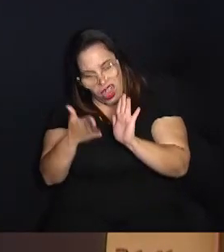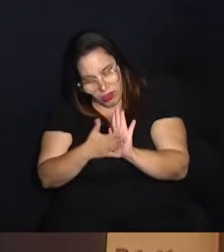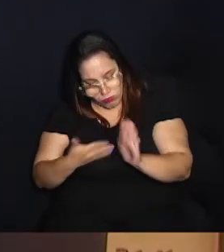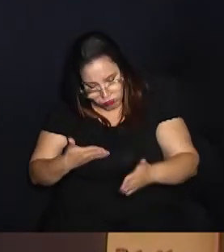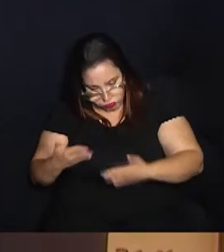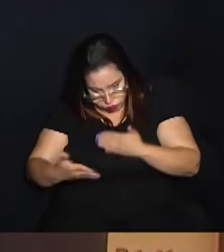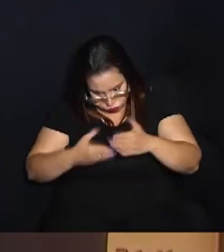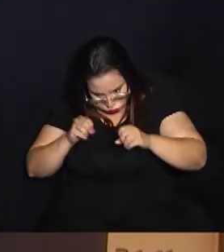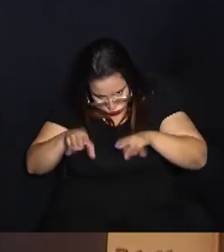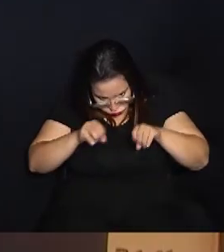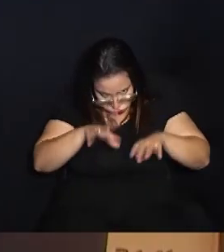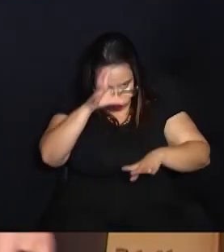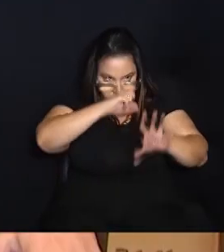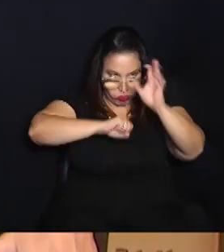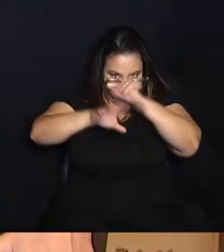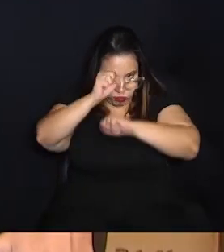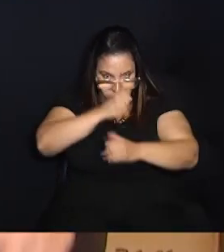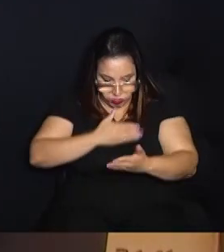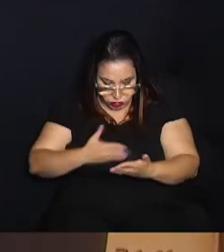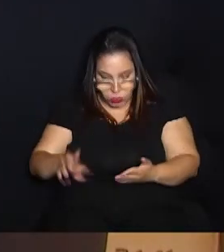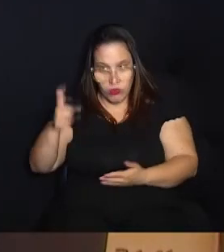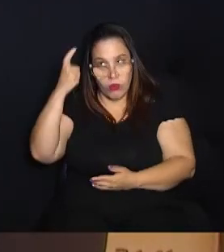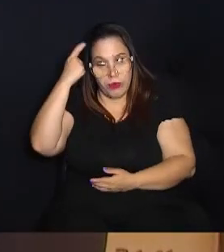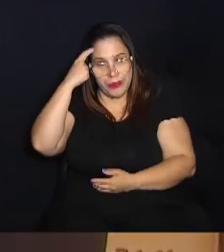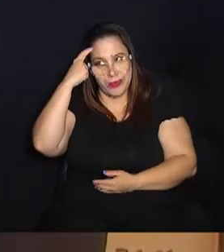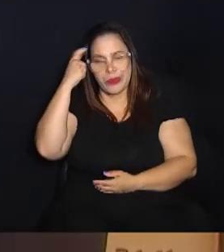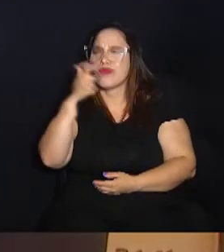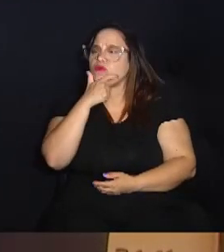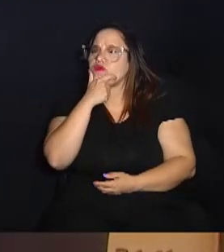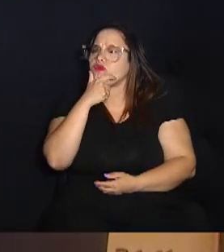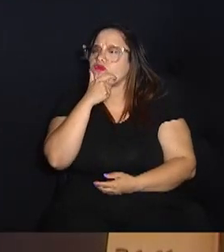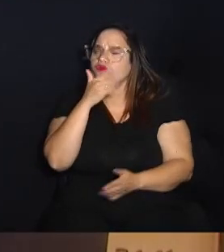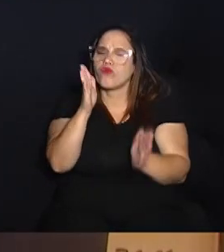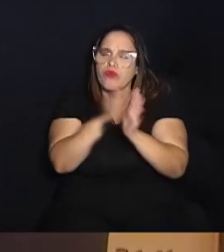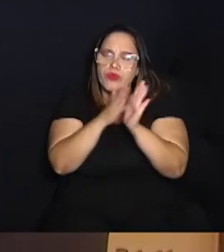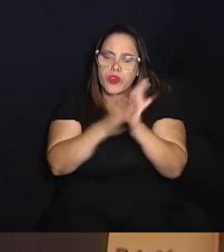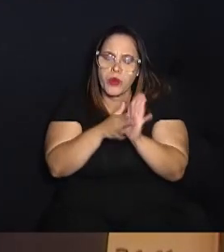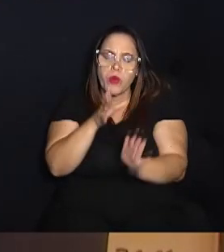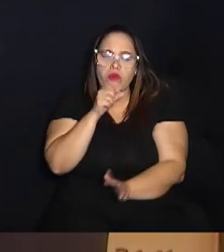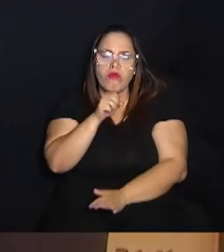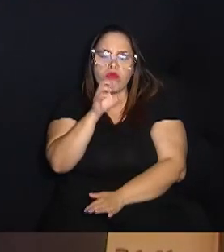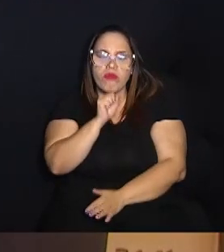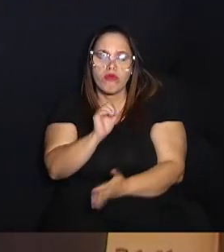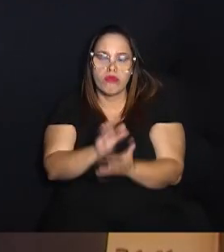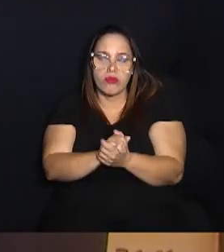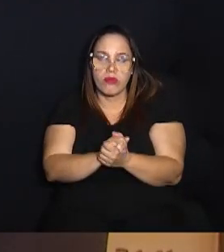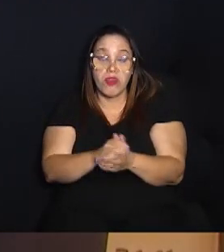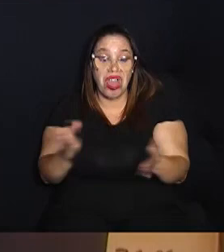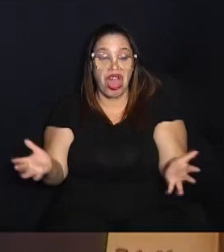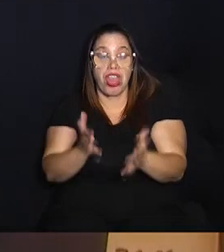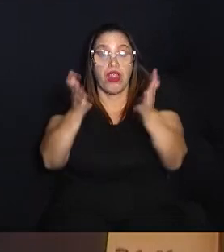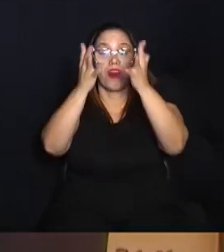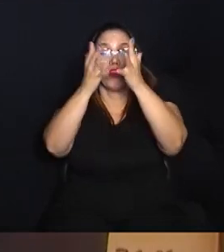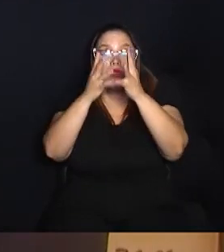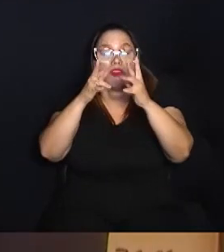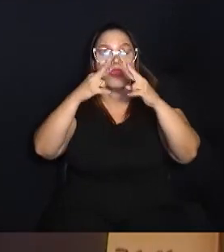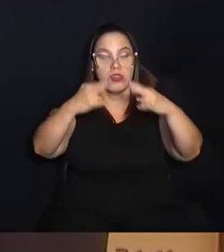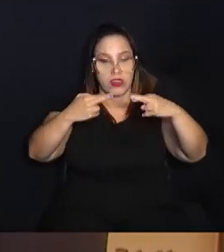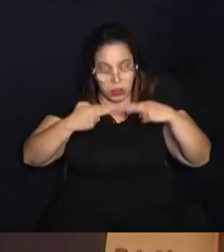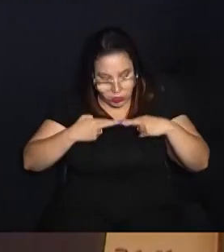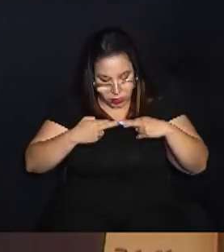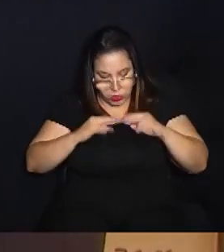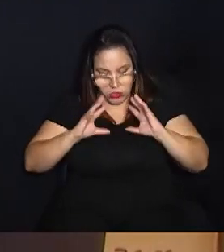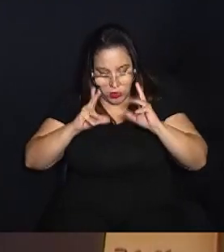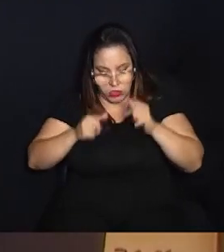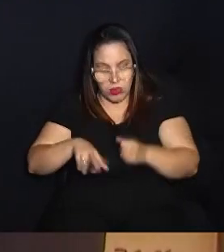processo de ensinar e aprender a partir do pensamento, das propostas de Paulo Freire, ele incentiva, ele reconhece toda